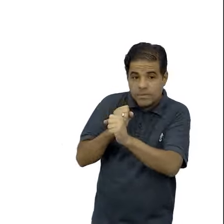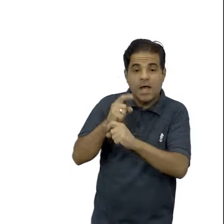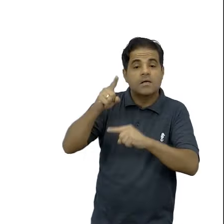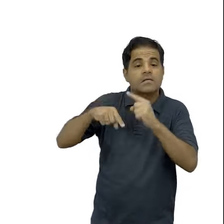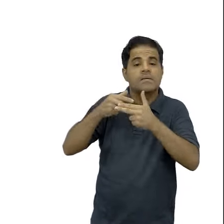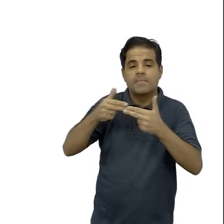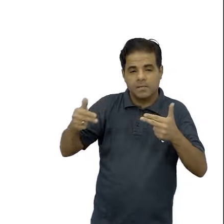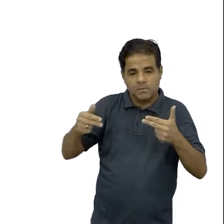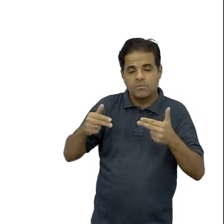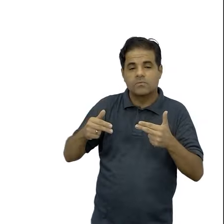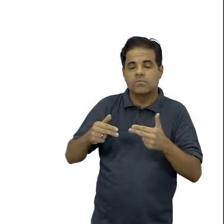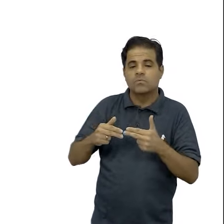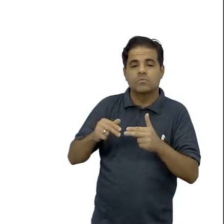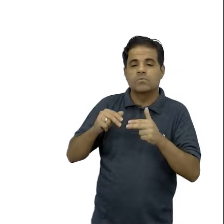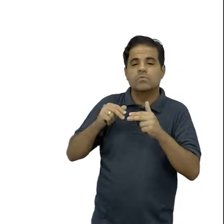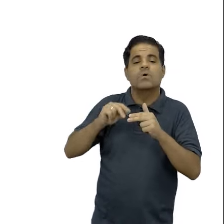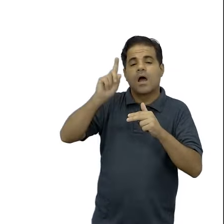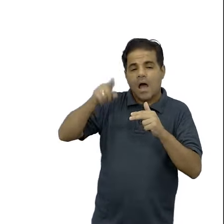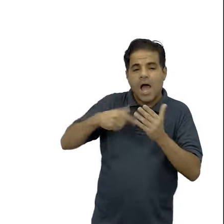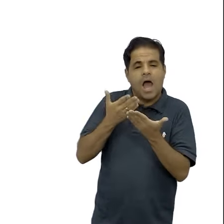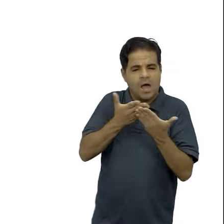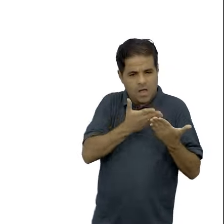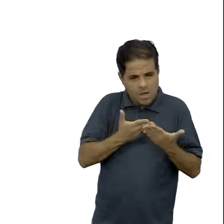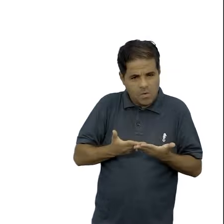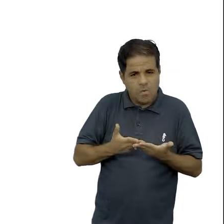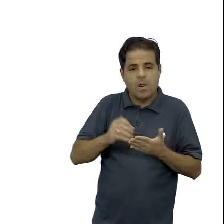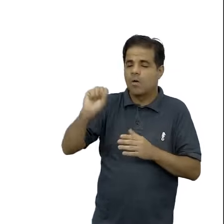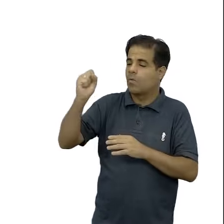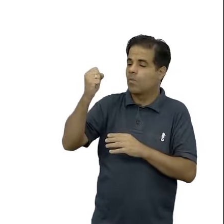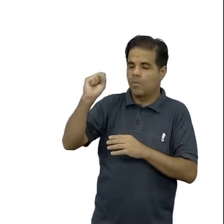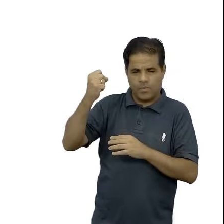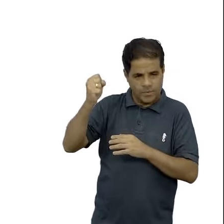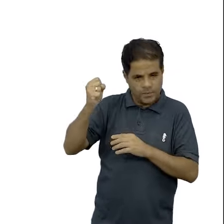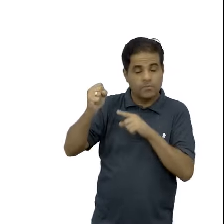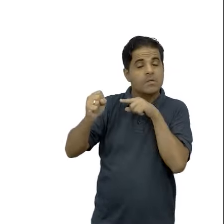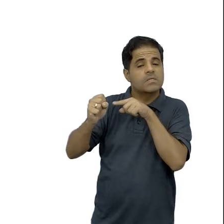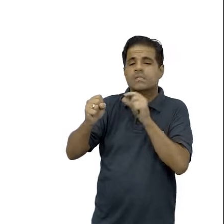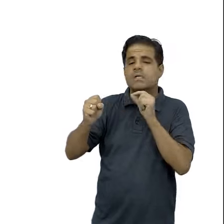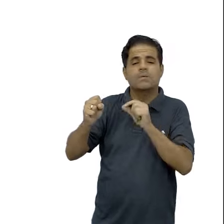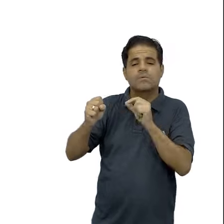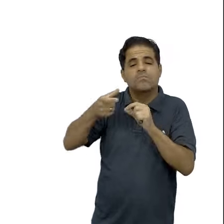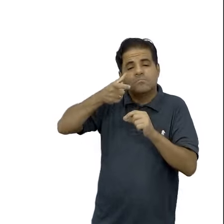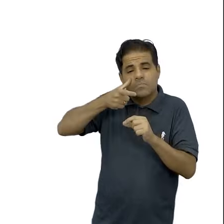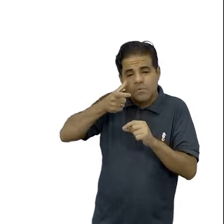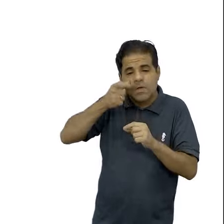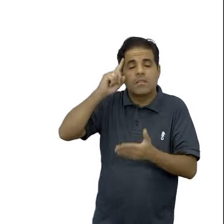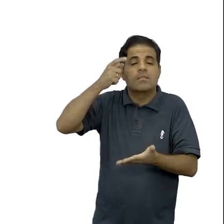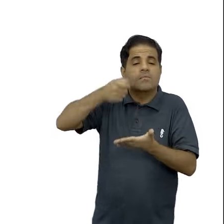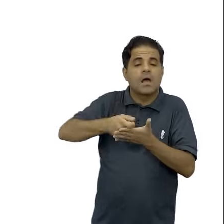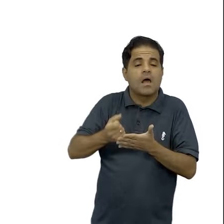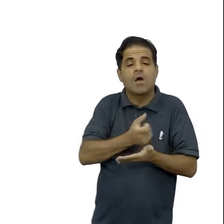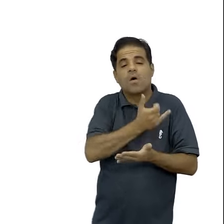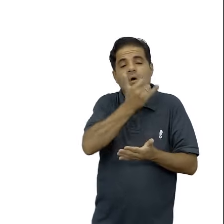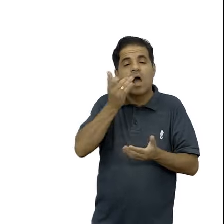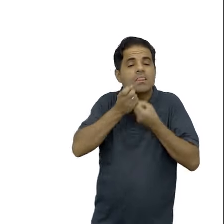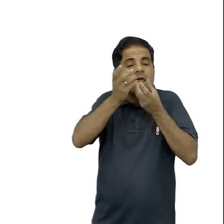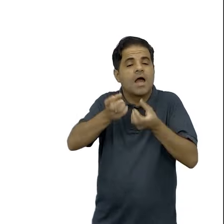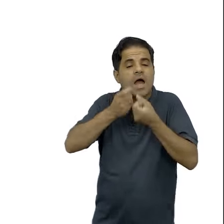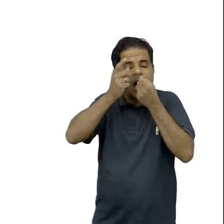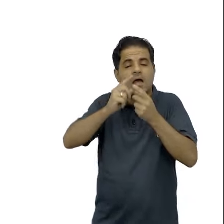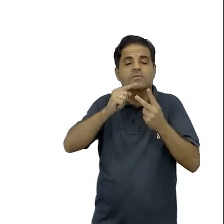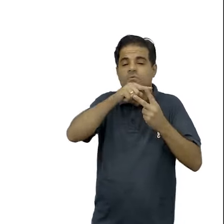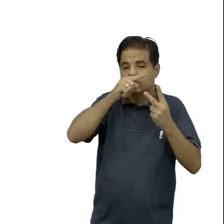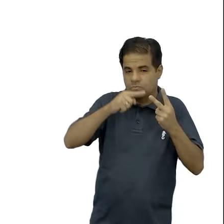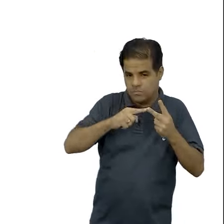de uma coleção. A aula 8. Então, nessa aula, nós vamos determinar a quantidade de dados em